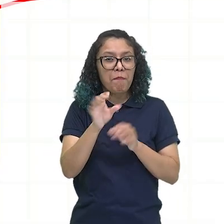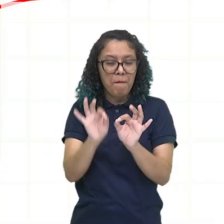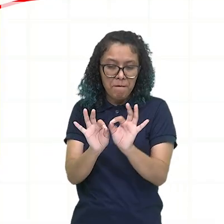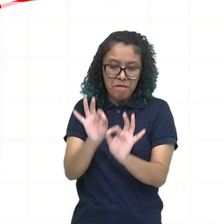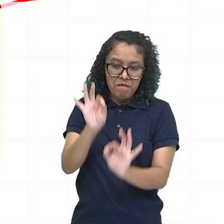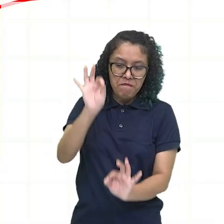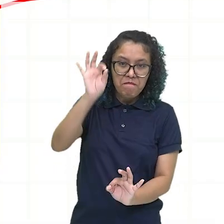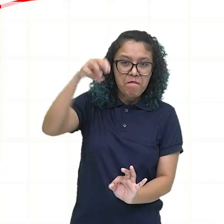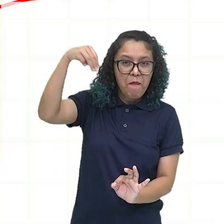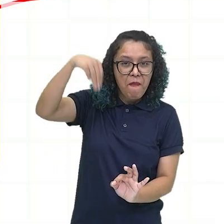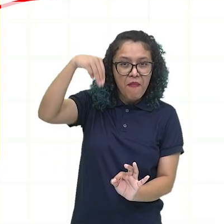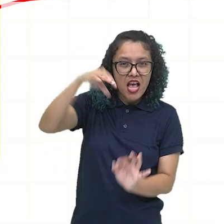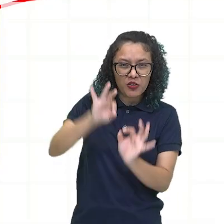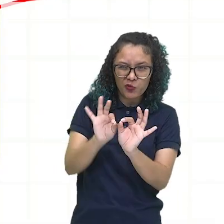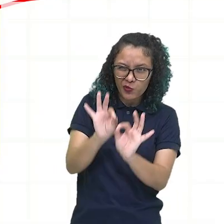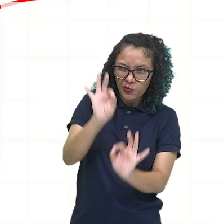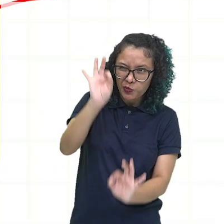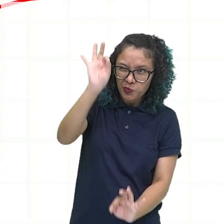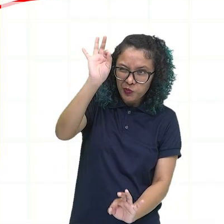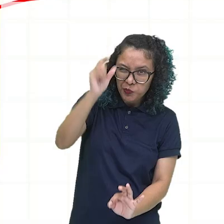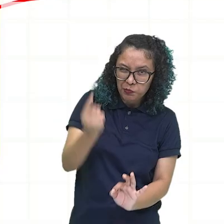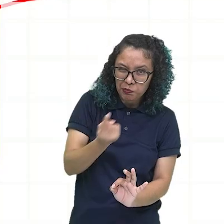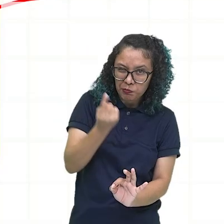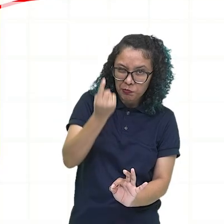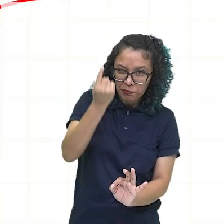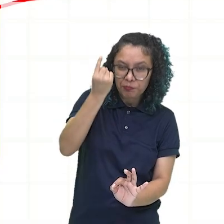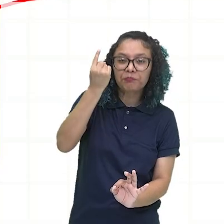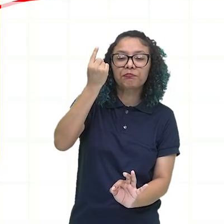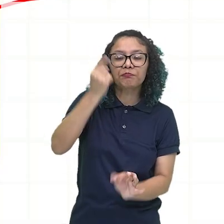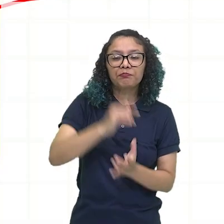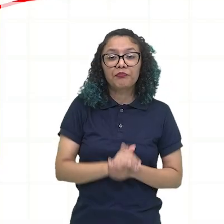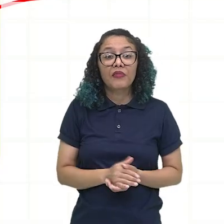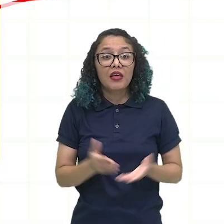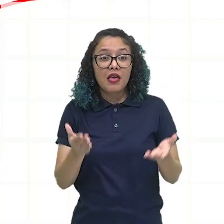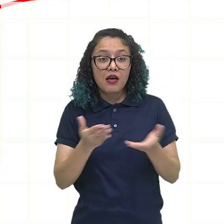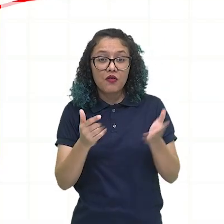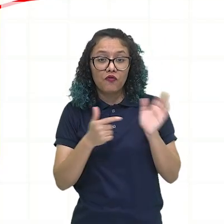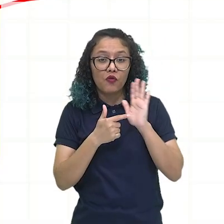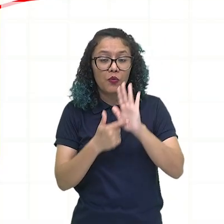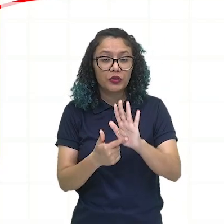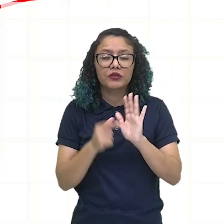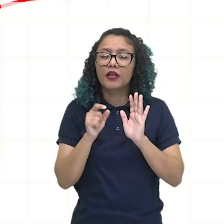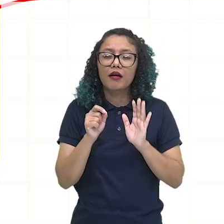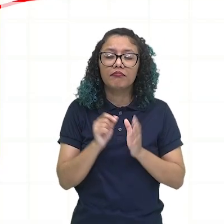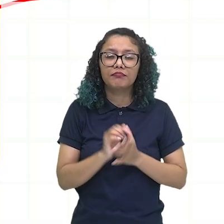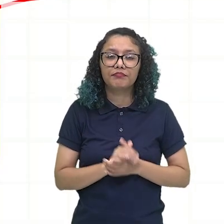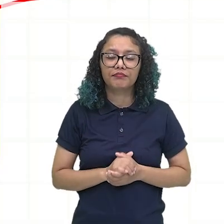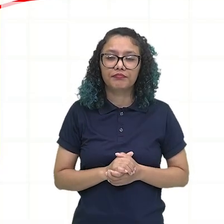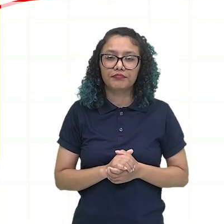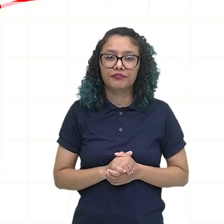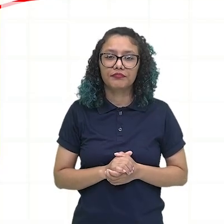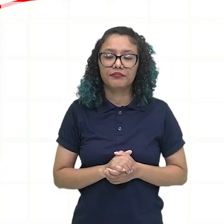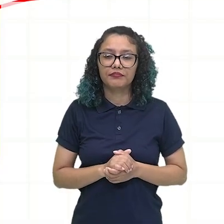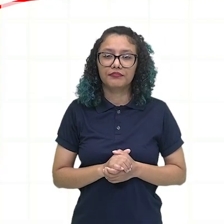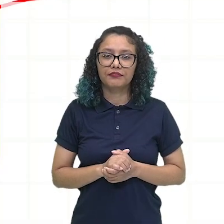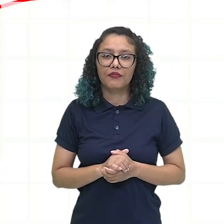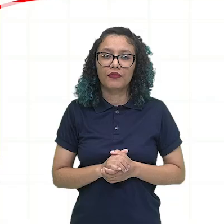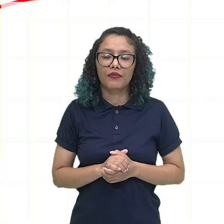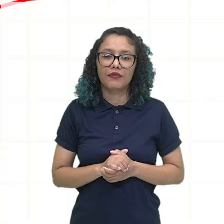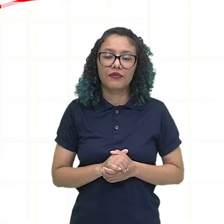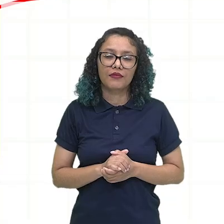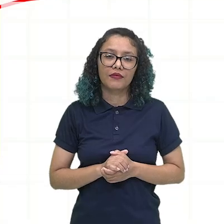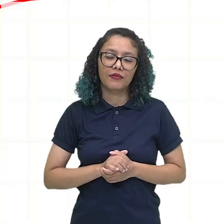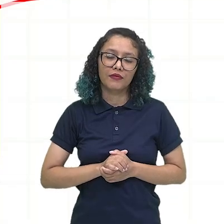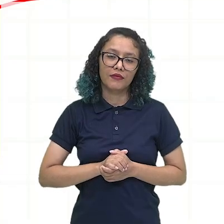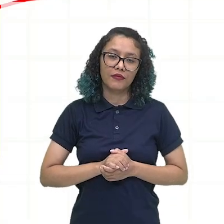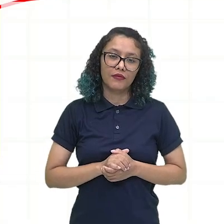4.276 metros de altitude. E eu tenho aí uma ilustração aí para mostrar para vocês, olha, como que a distância